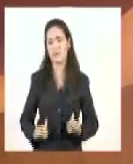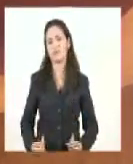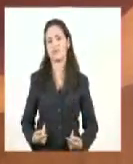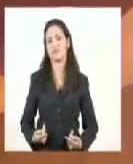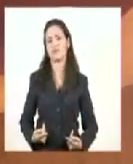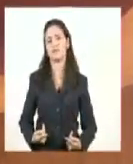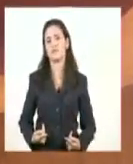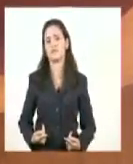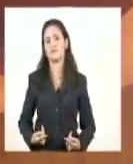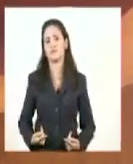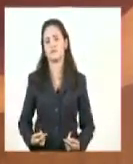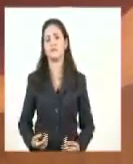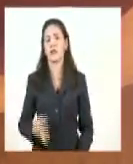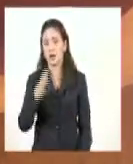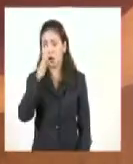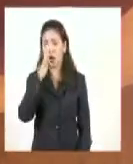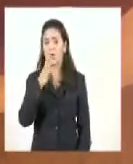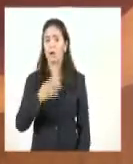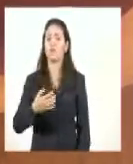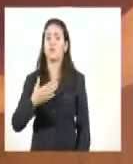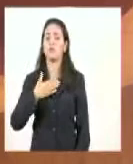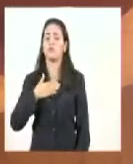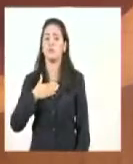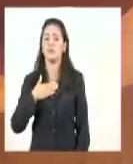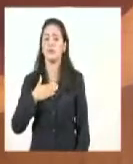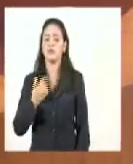me acusou de estar aqui nessa casa